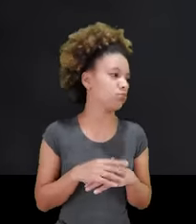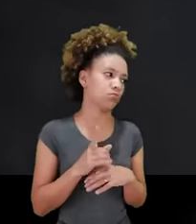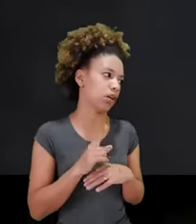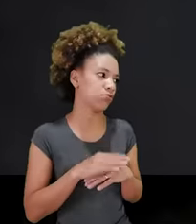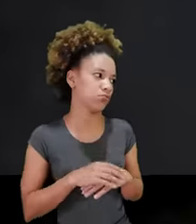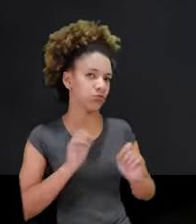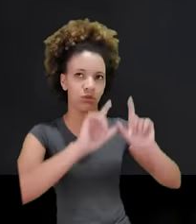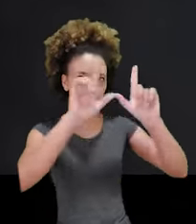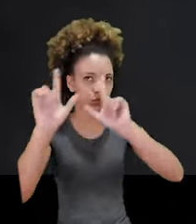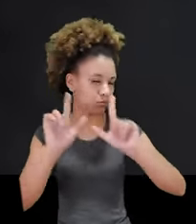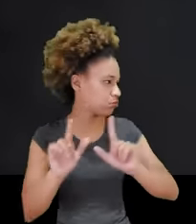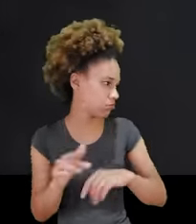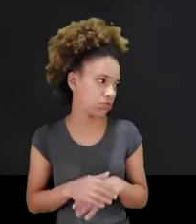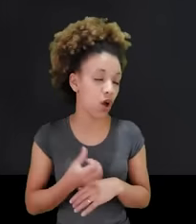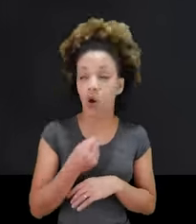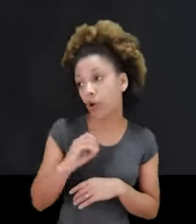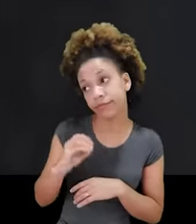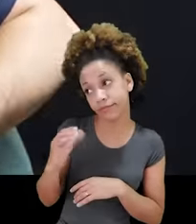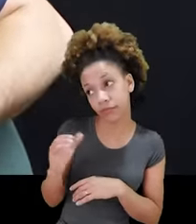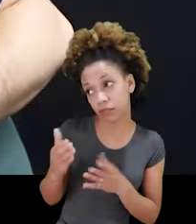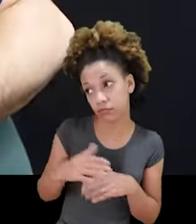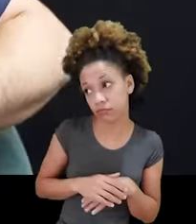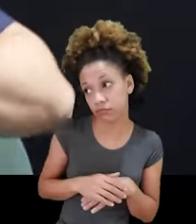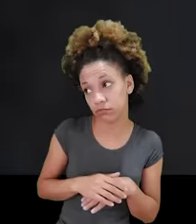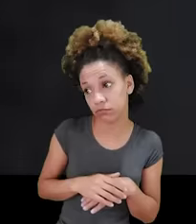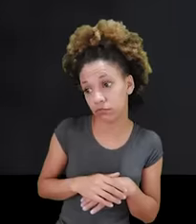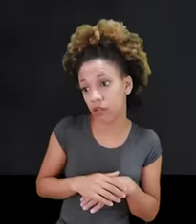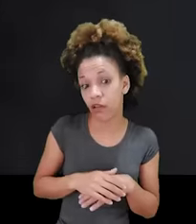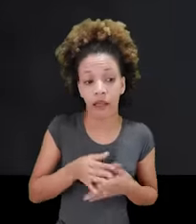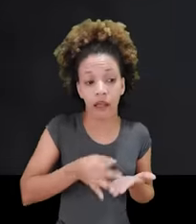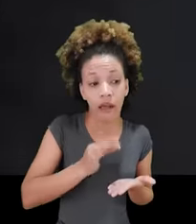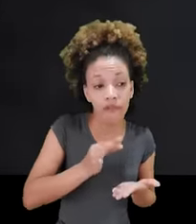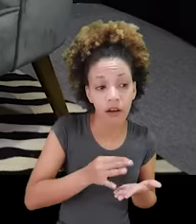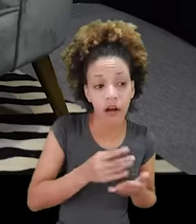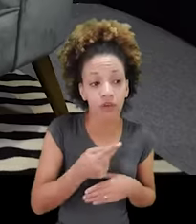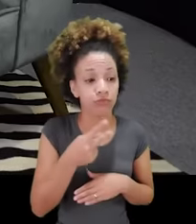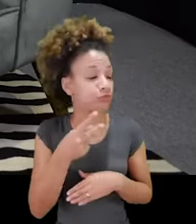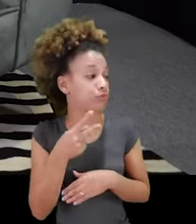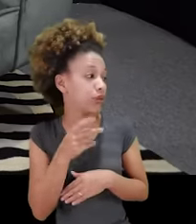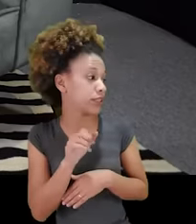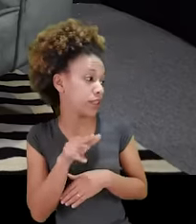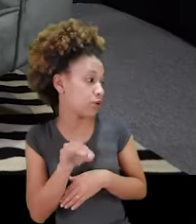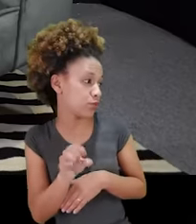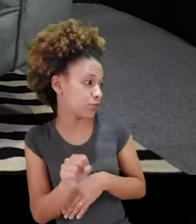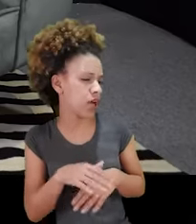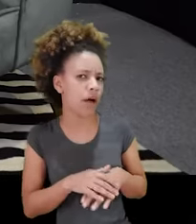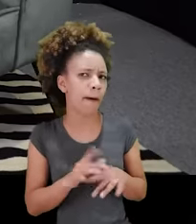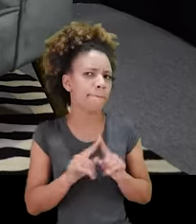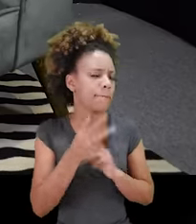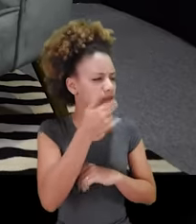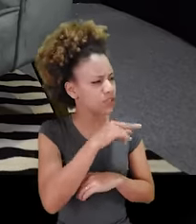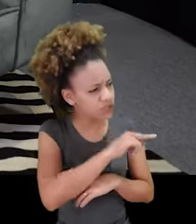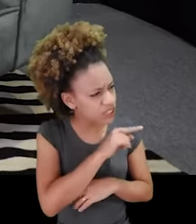lá. Estava... Café, 80 cêntimos. Café, um euro. Não, se era uma estação então, de serviço, é café, um euro e meio. 2 euros. Mas eu acho que vocês, eu ia falar eles,